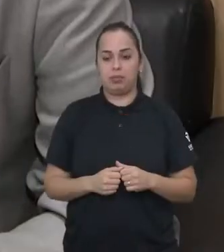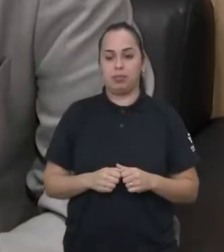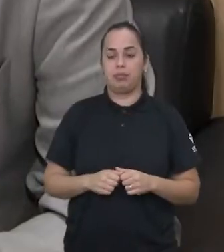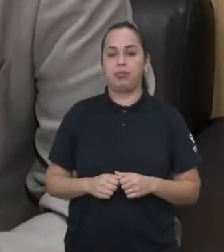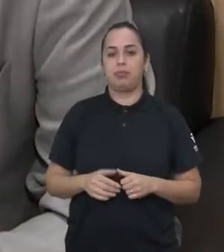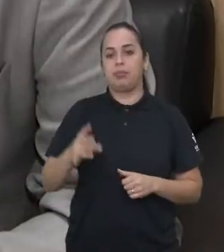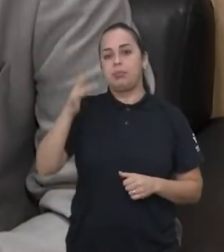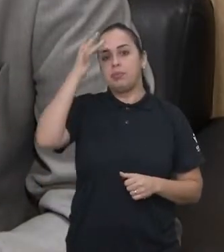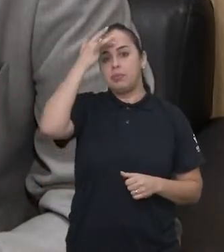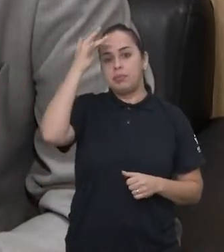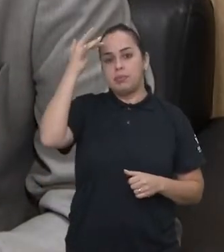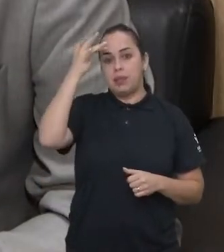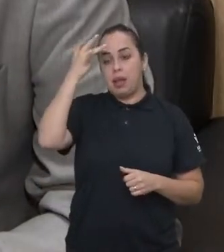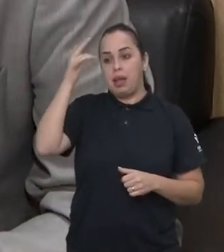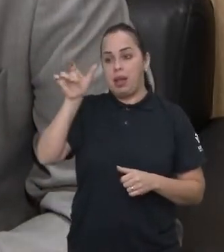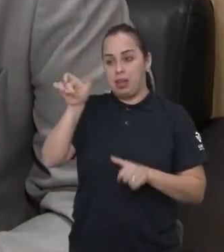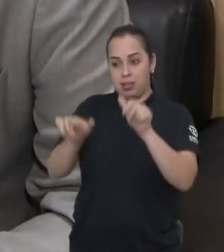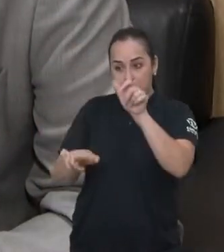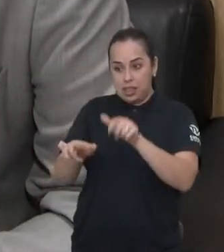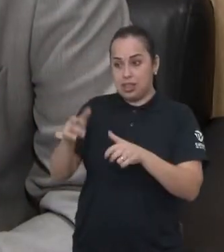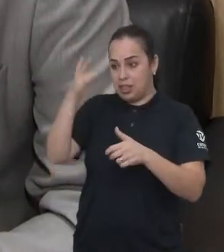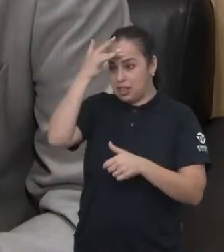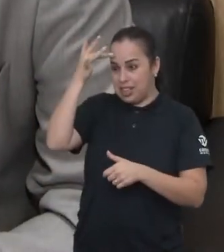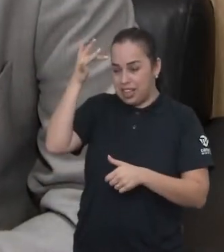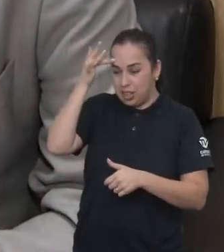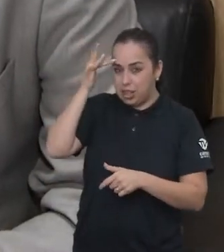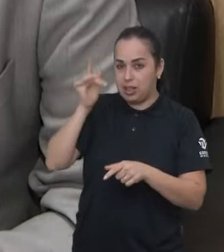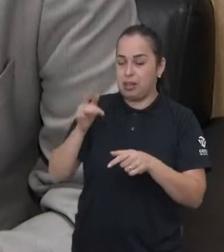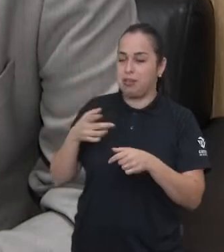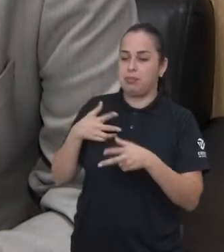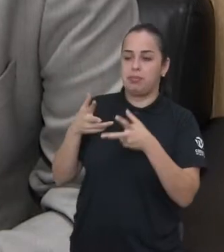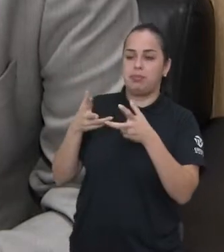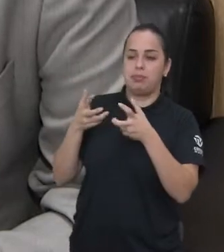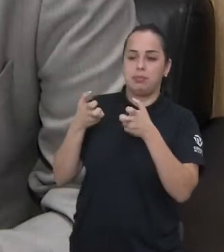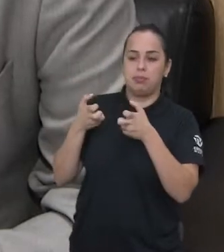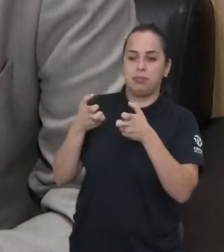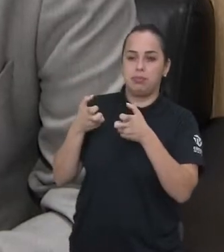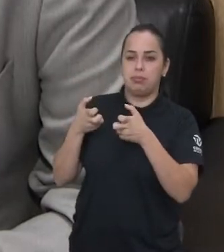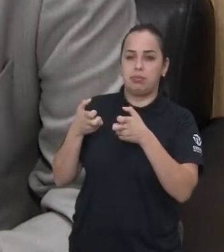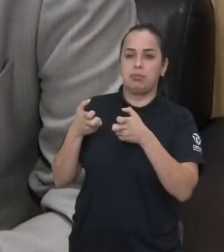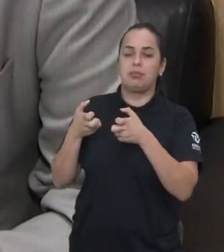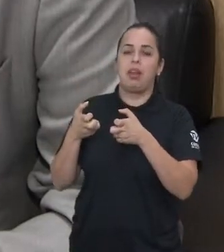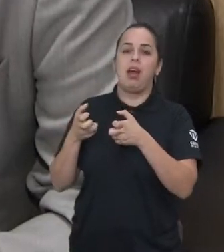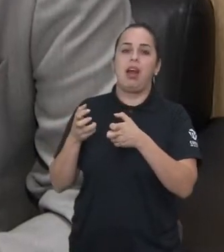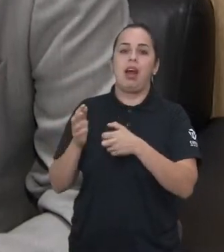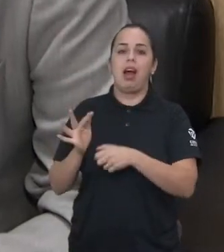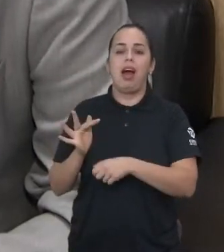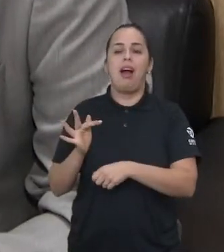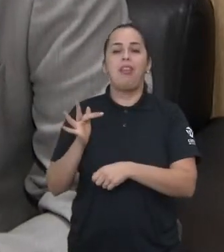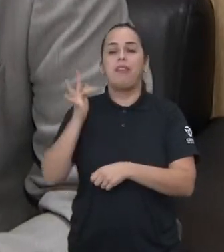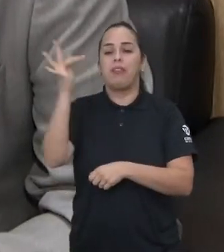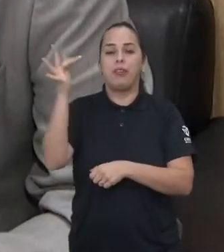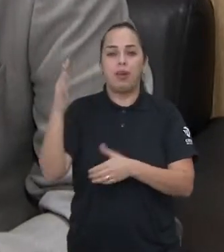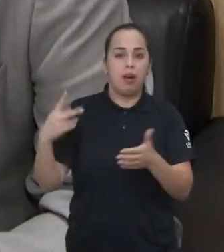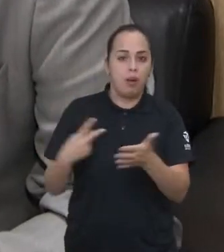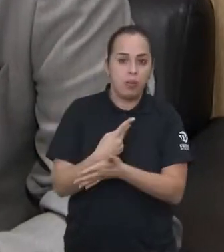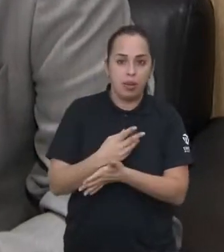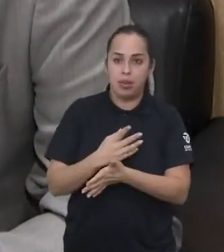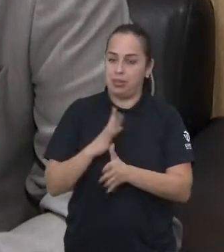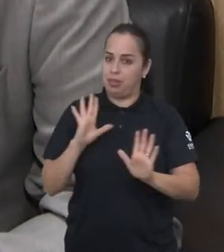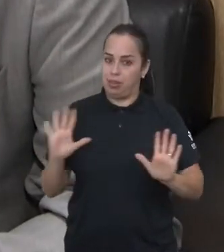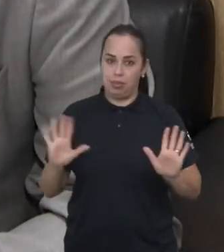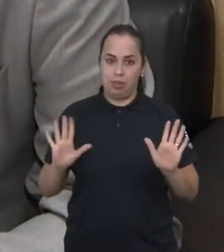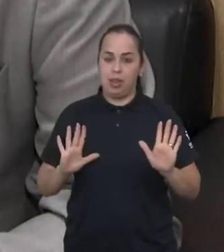à saúde mental a pessoa ser enxergada não como alguma coisa que porventura alguém pode